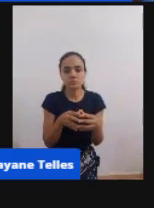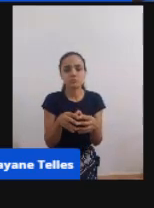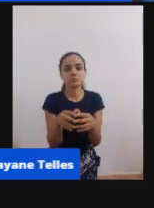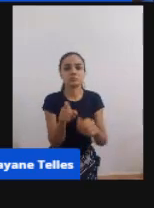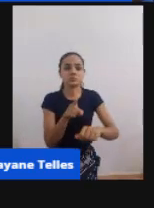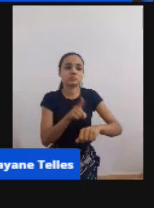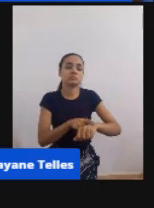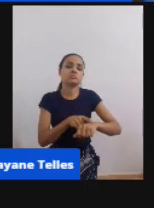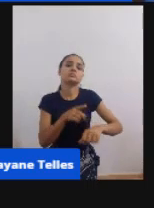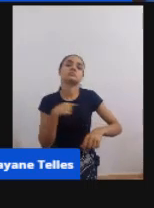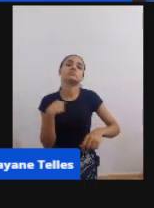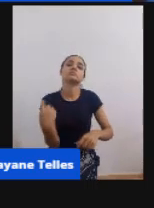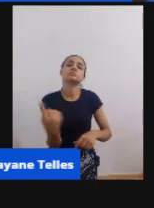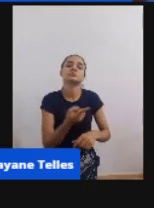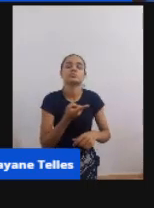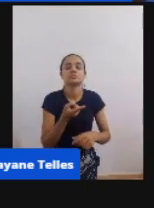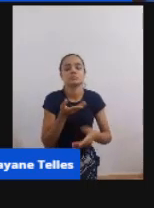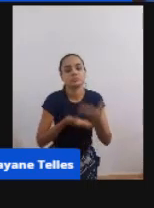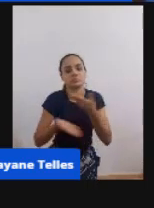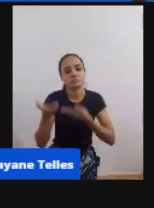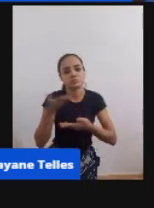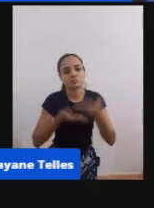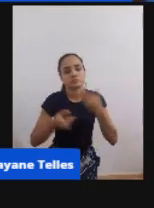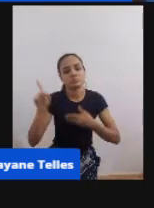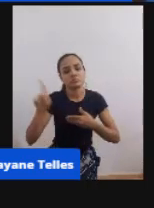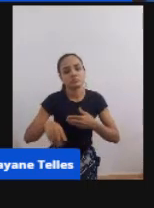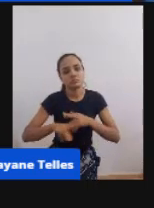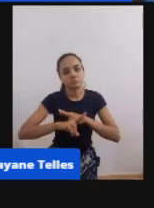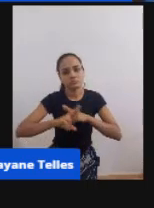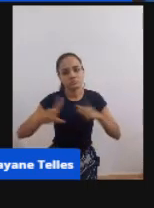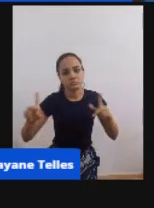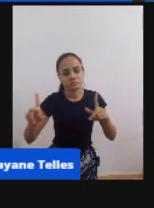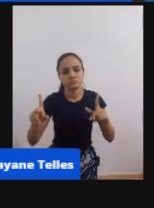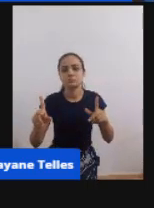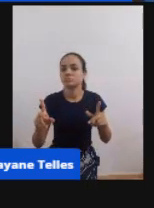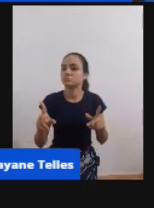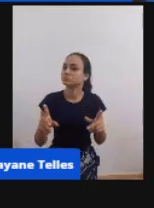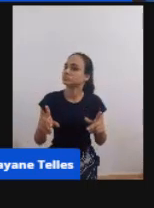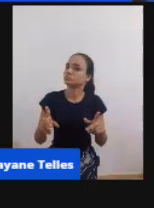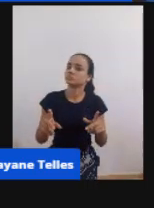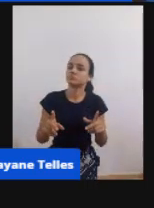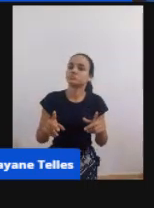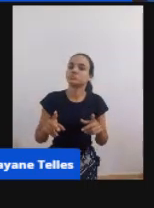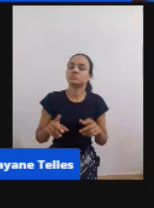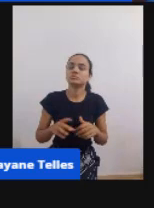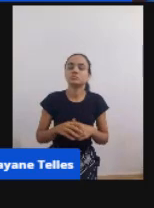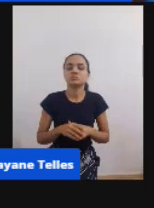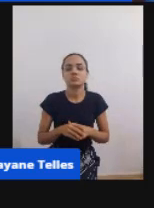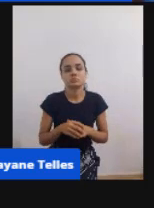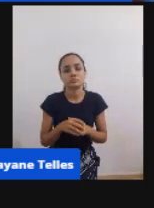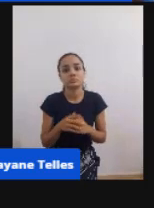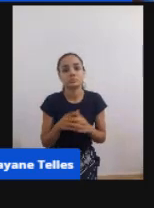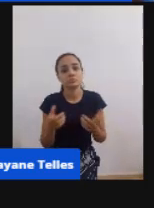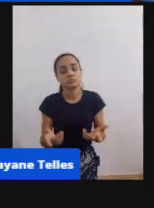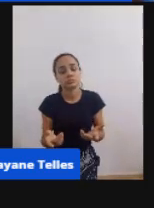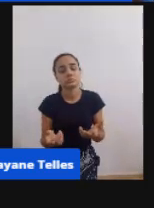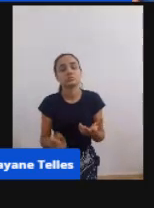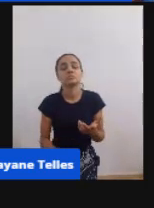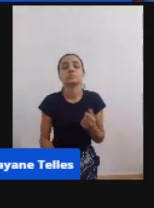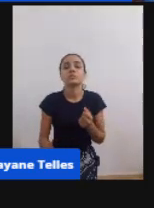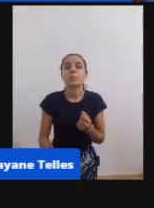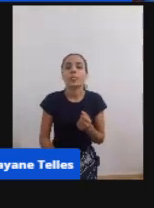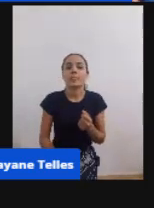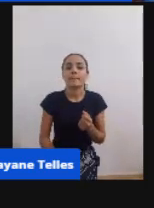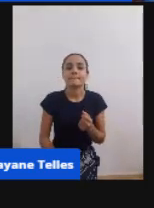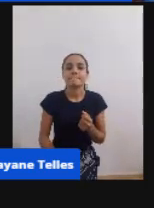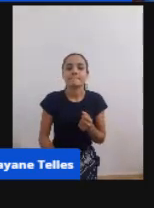E imagina isso dentro de um grupo de WhatsApp, uma sala, dependendo como for acordado na sua escola. Se a sala